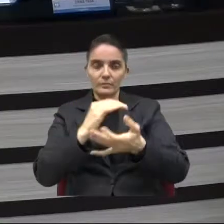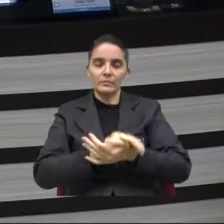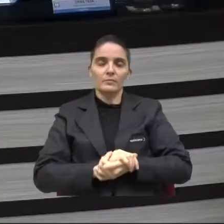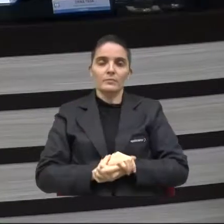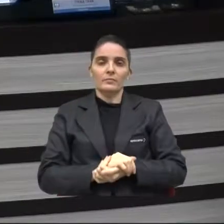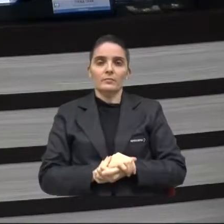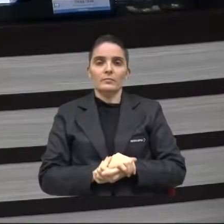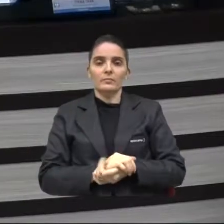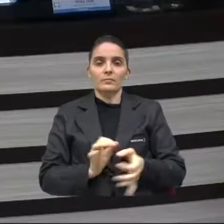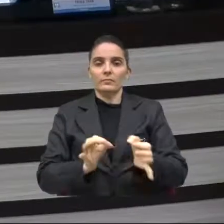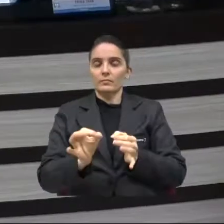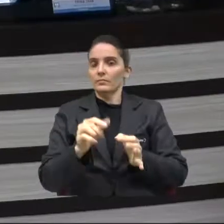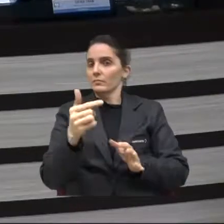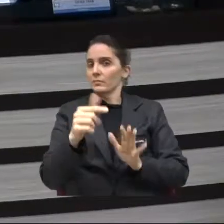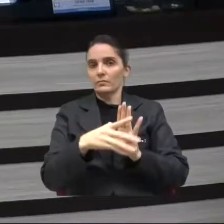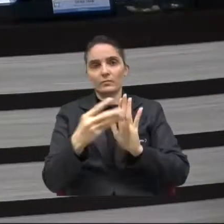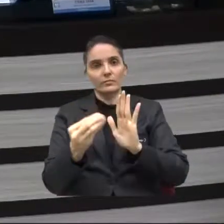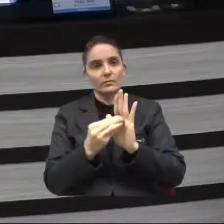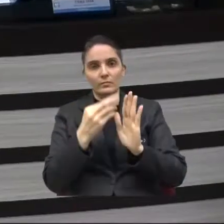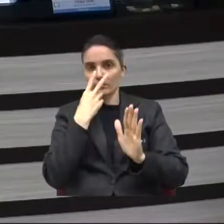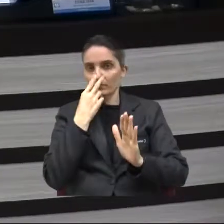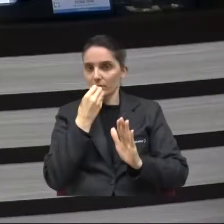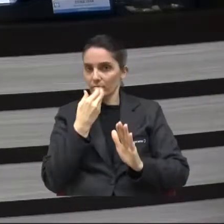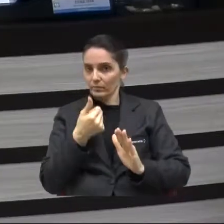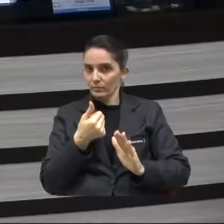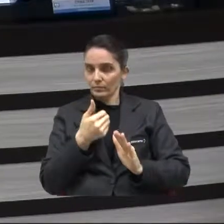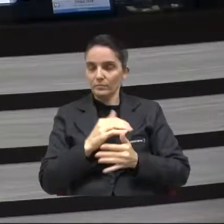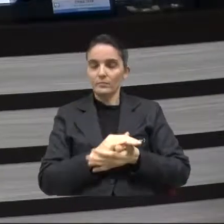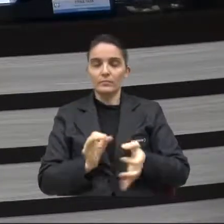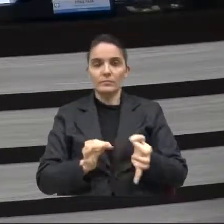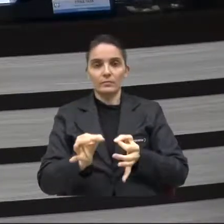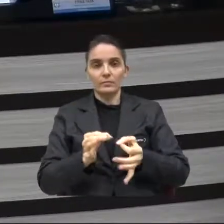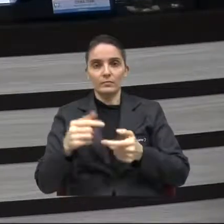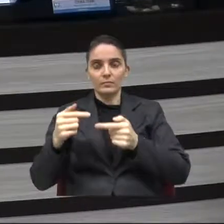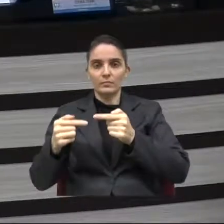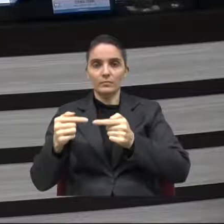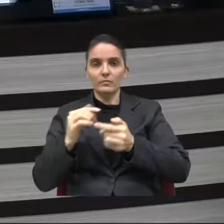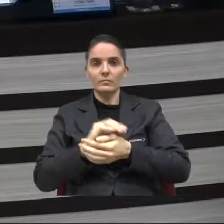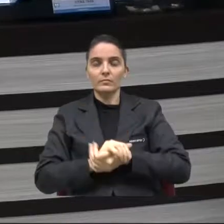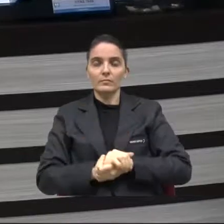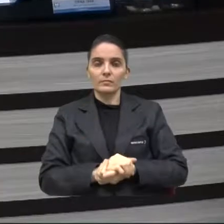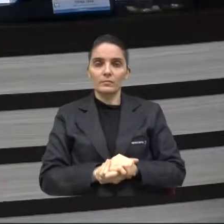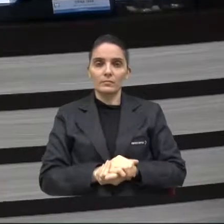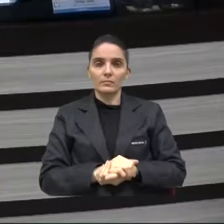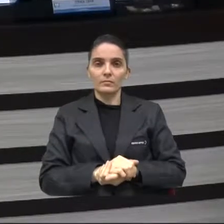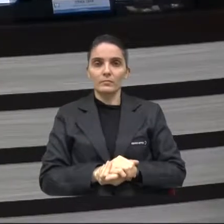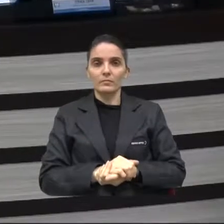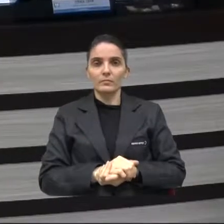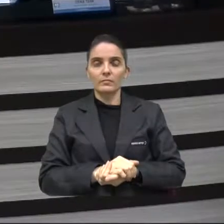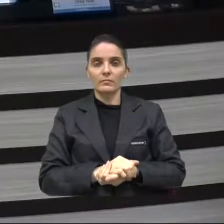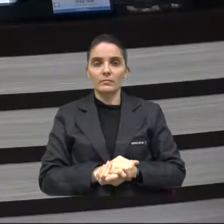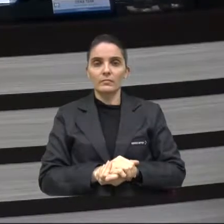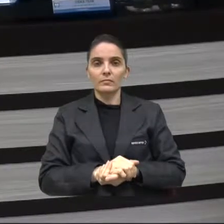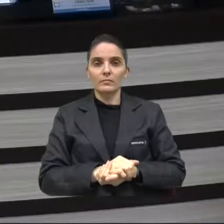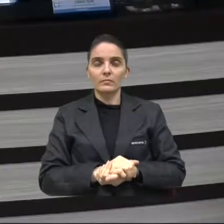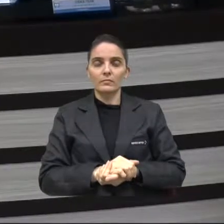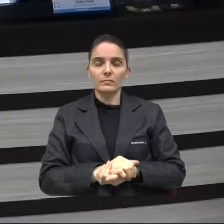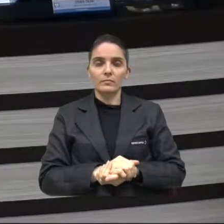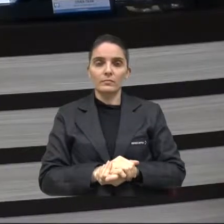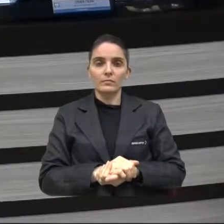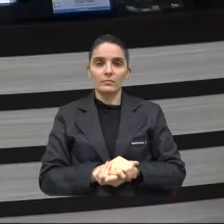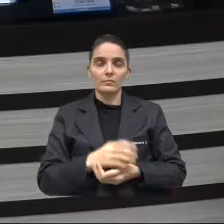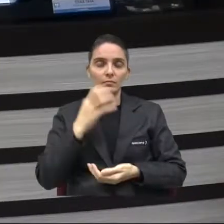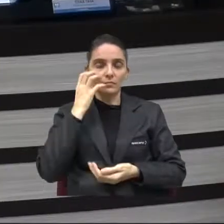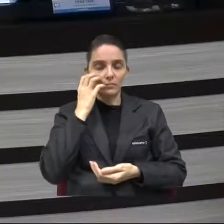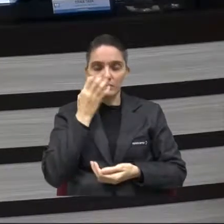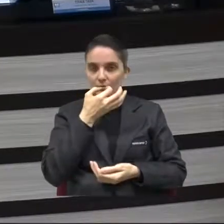trânsito. O projeto não contém emendas e o parecer é favorável. O projeto está em discussão. Eu quero, senhor presidente. Com a palavra, o